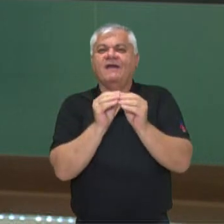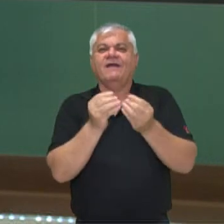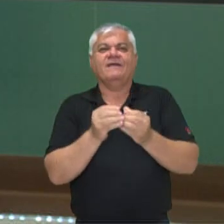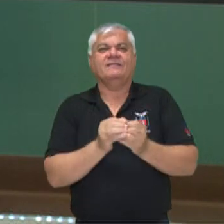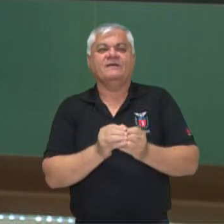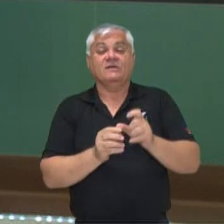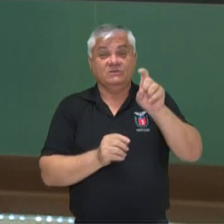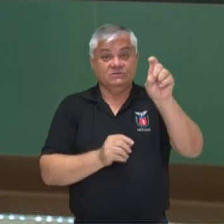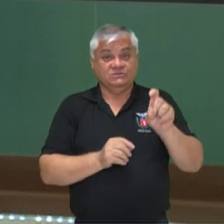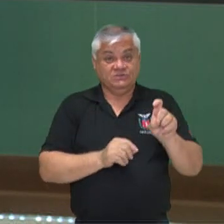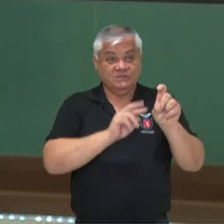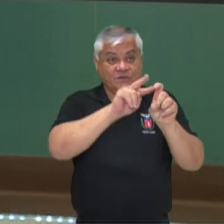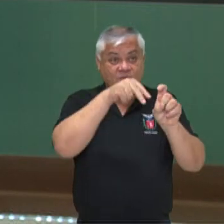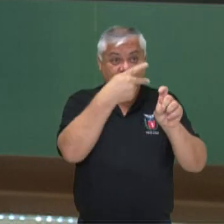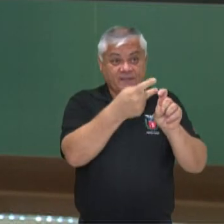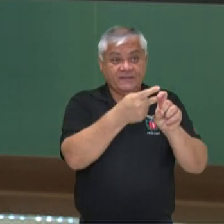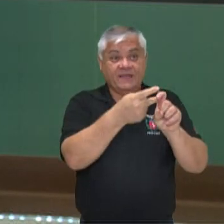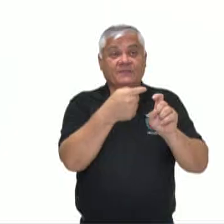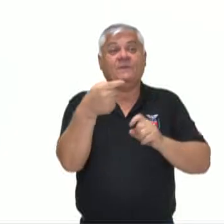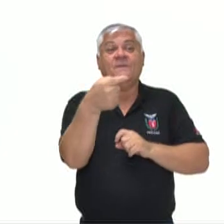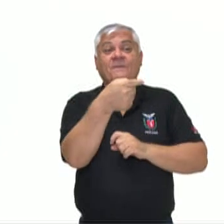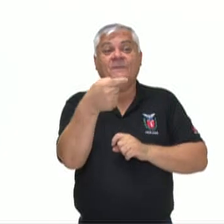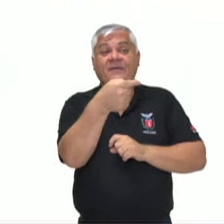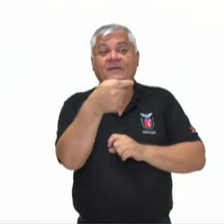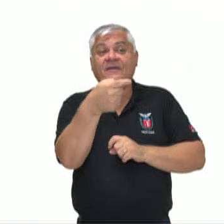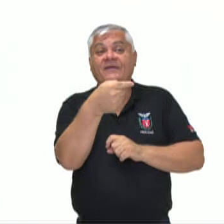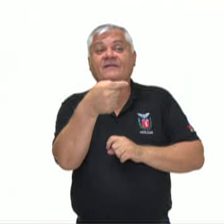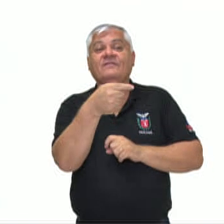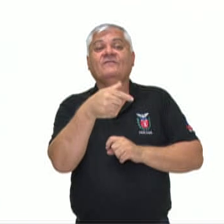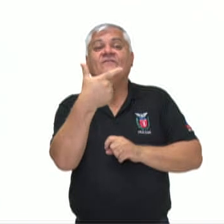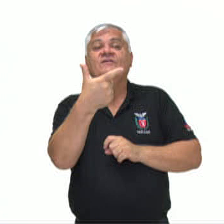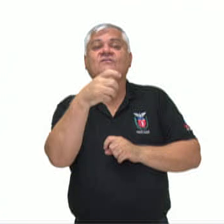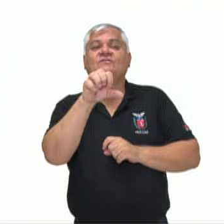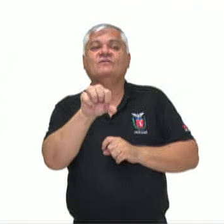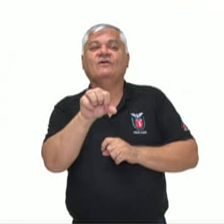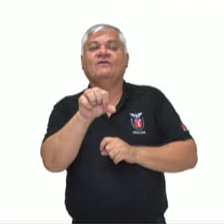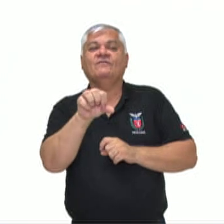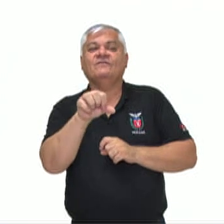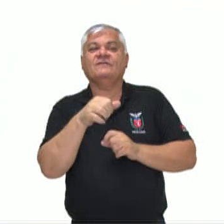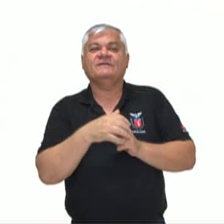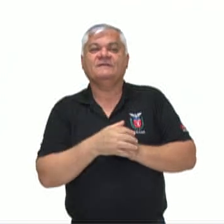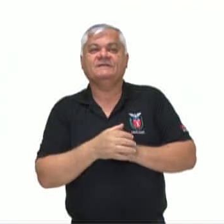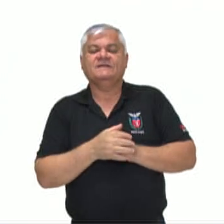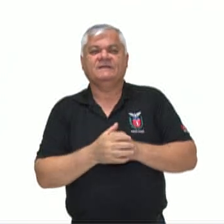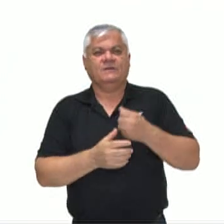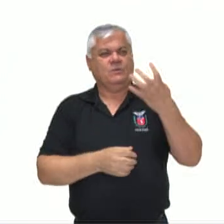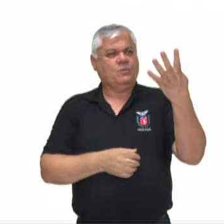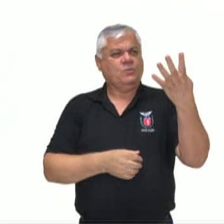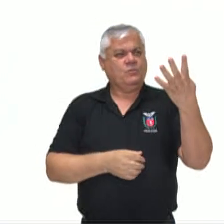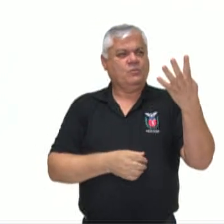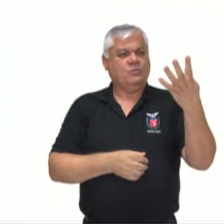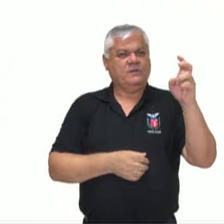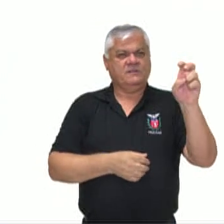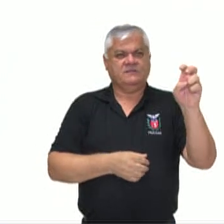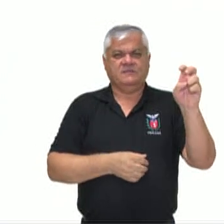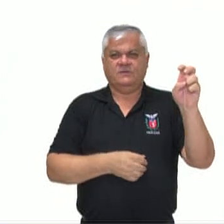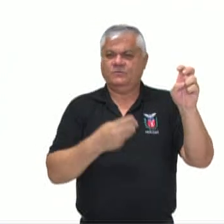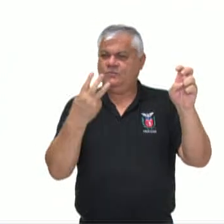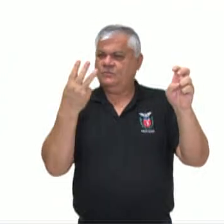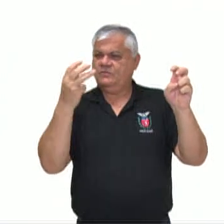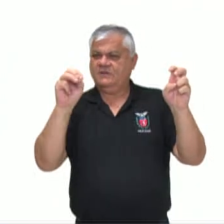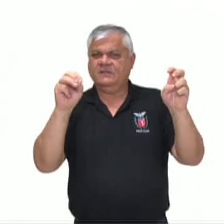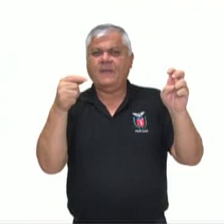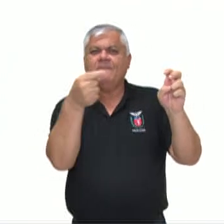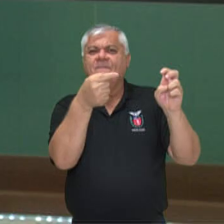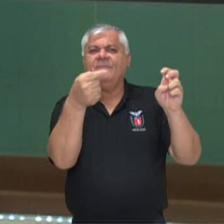semelhantes, tá bom? X ao quadrado só tem ele, então vai ficar ele. Esse menos x com esse menos 30 do outro lado, quando